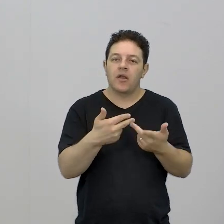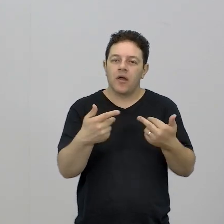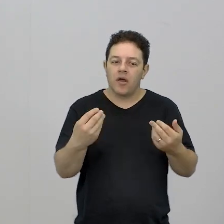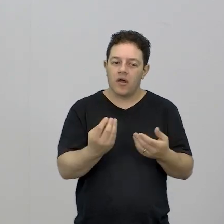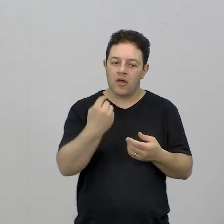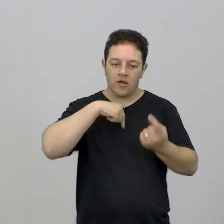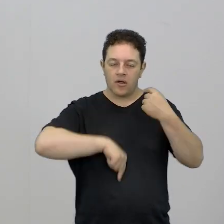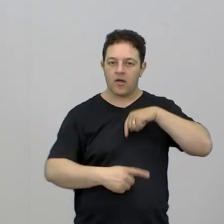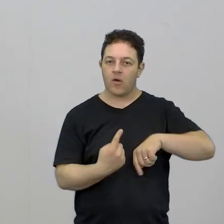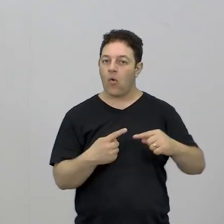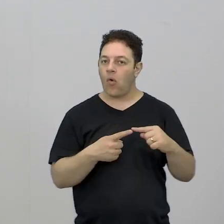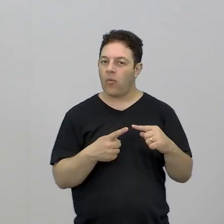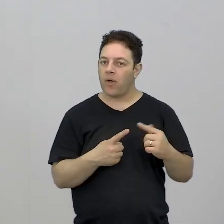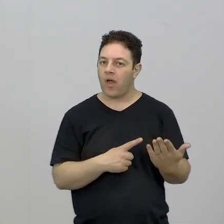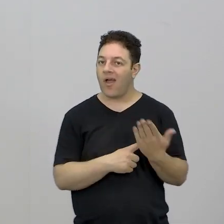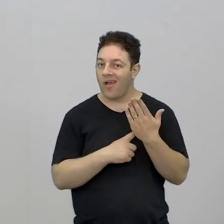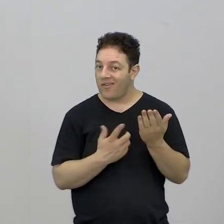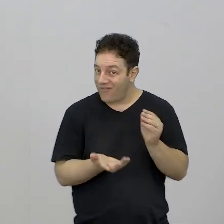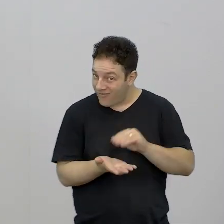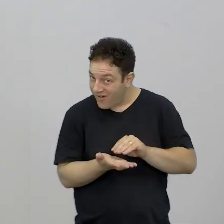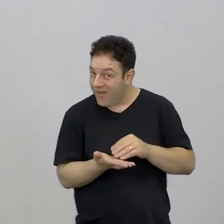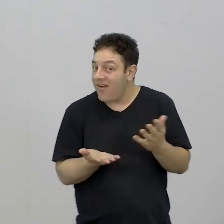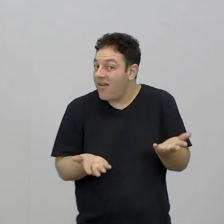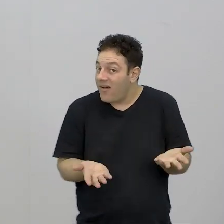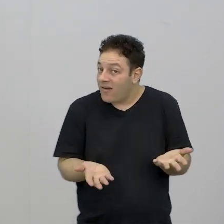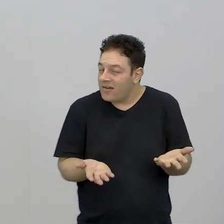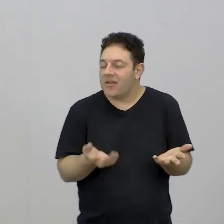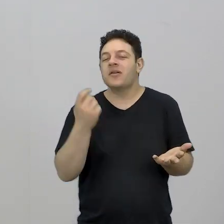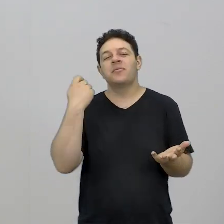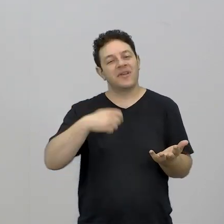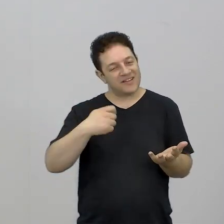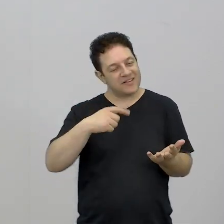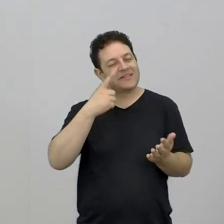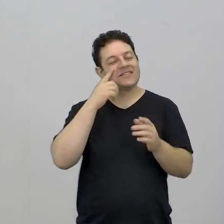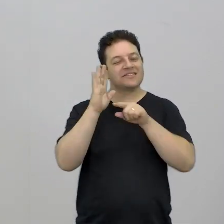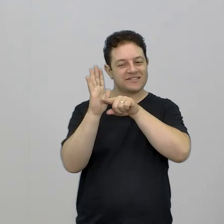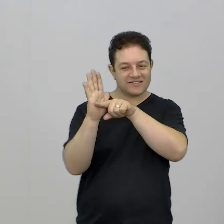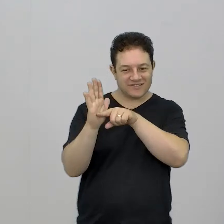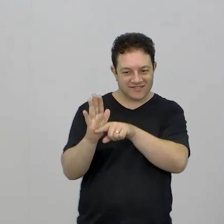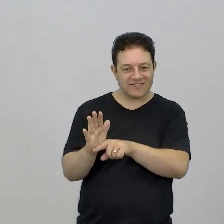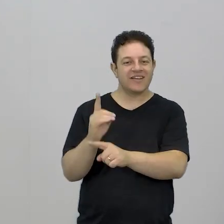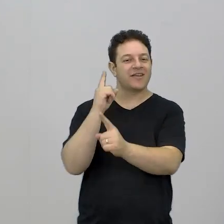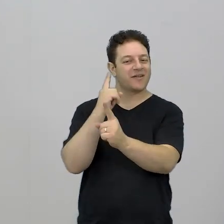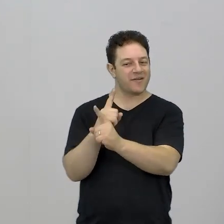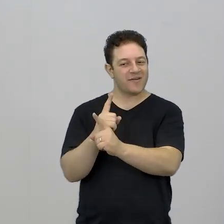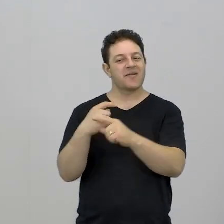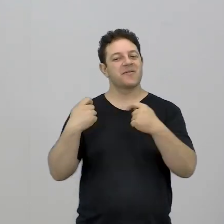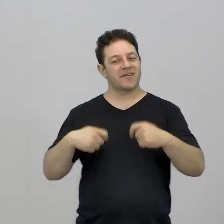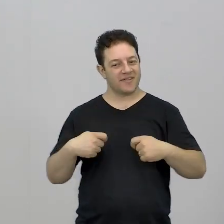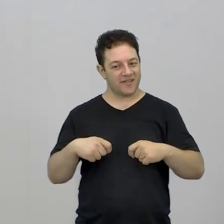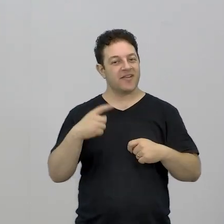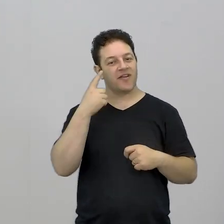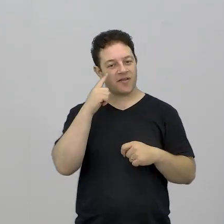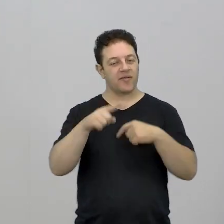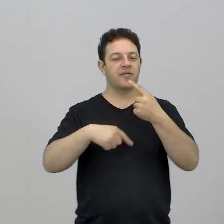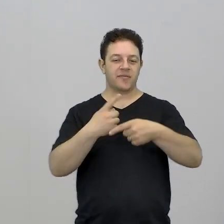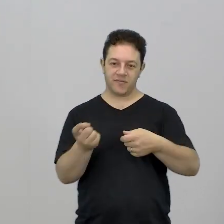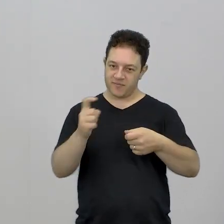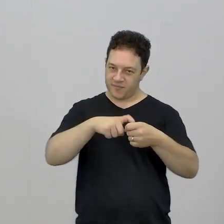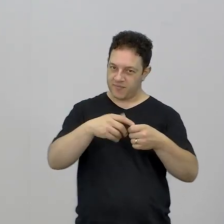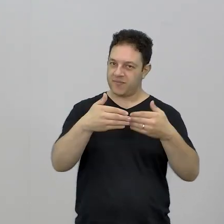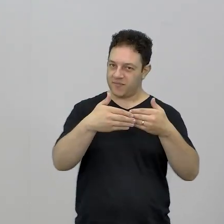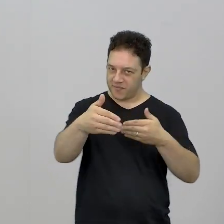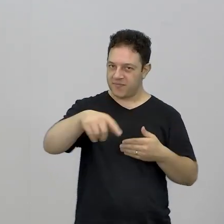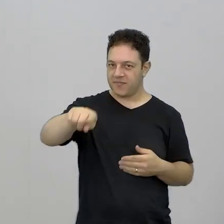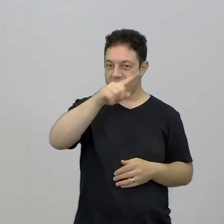E então é justamente isso, né, que a gente vai tentar descobrir aí e vamos retomar então esse caso